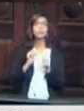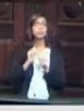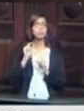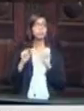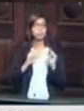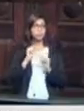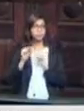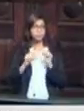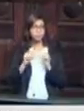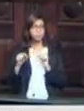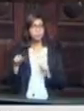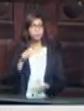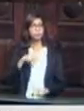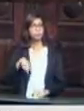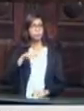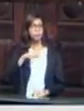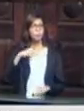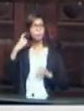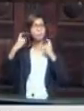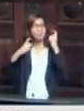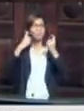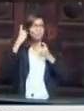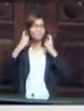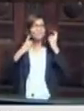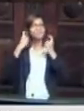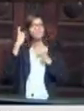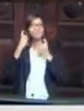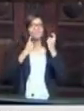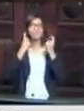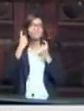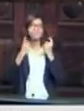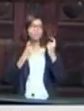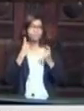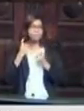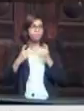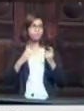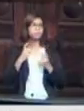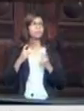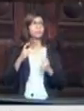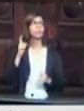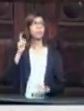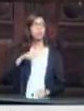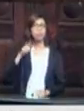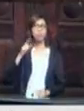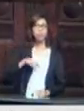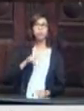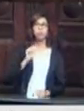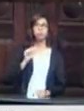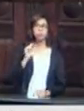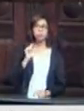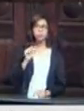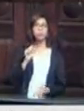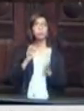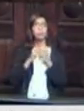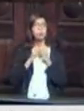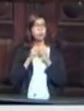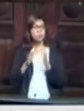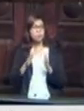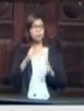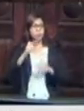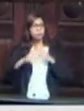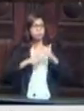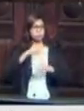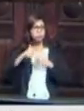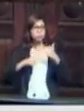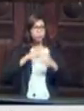aumentasse nossas preocupações em relação a esta temática e começamos a trabalhar em